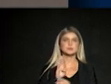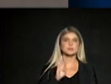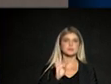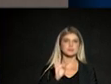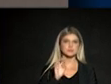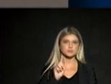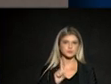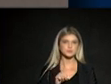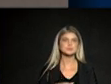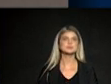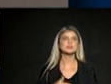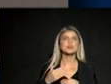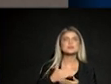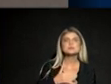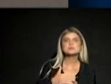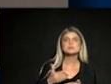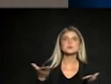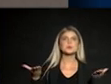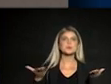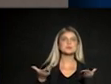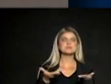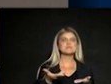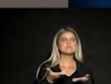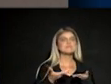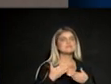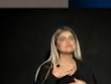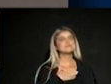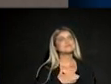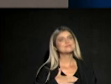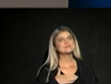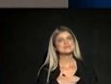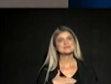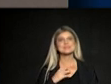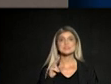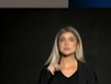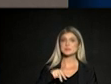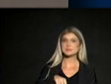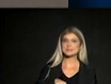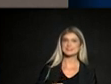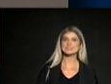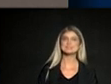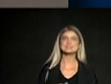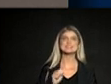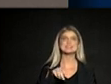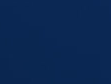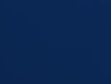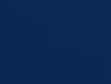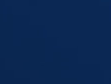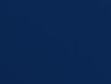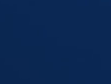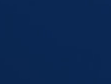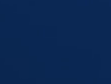início ao dia de hoje, eu tenho a honra de chamar ao palco nosso Chairman e Senior Partner, André Esteves.